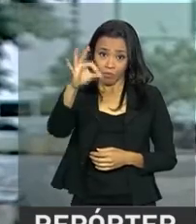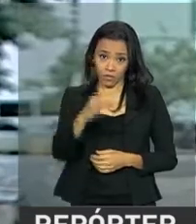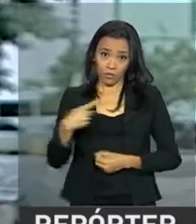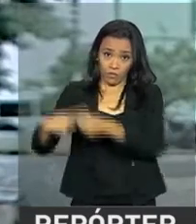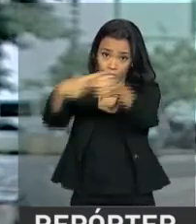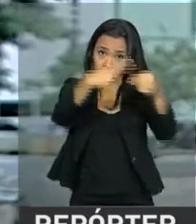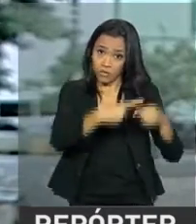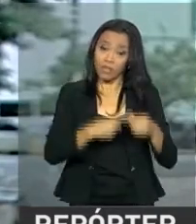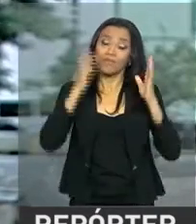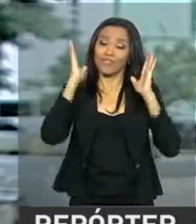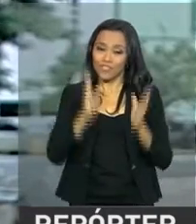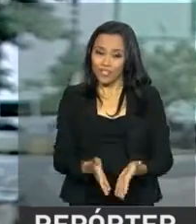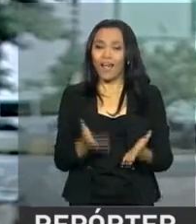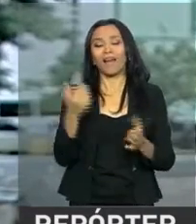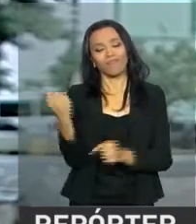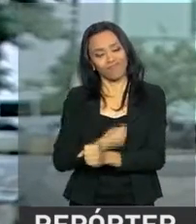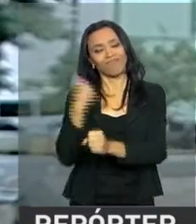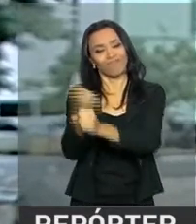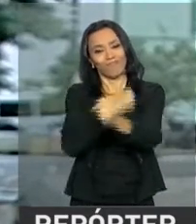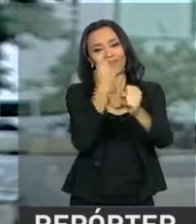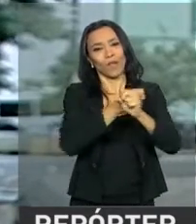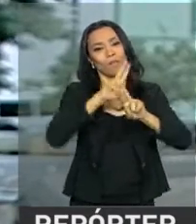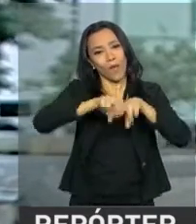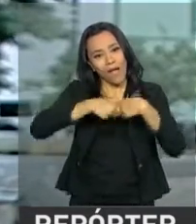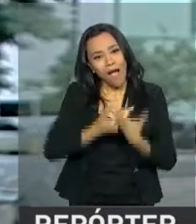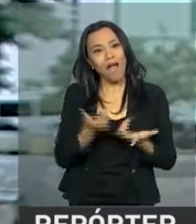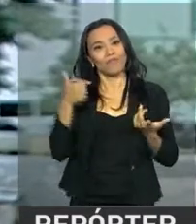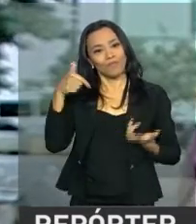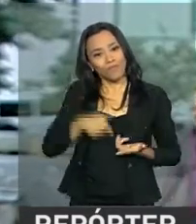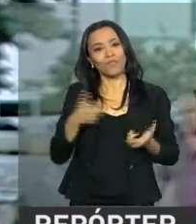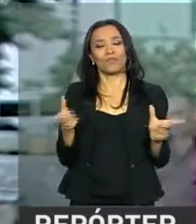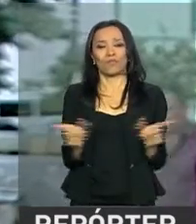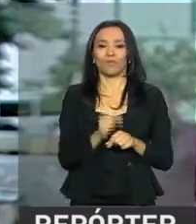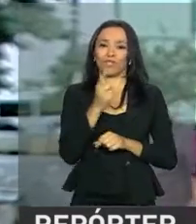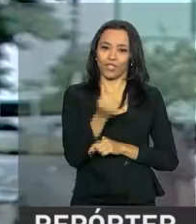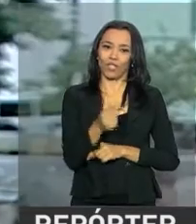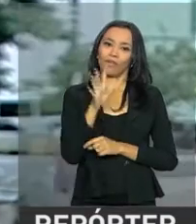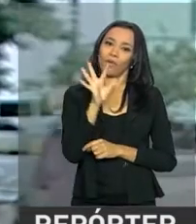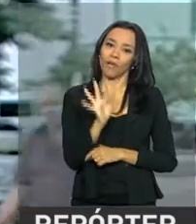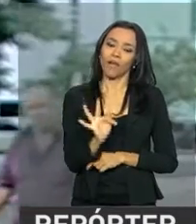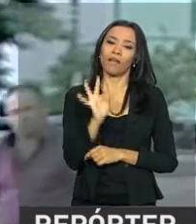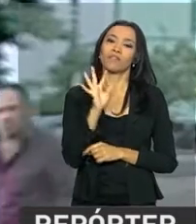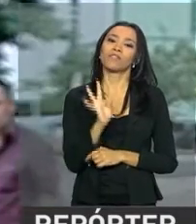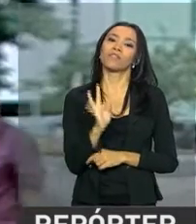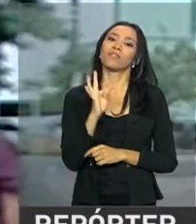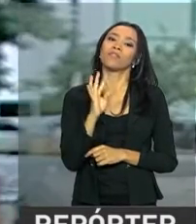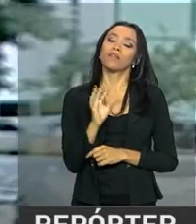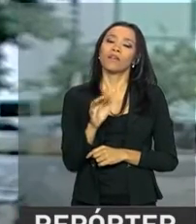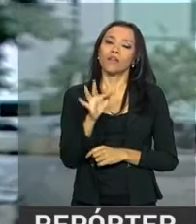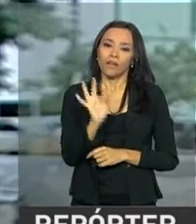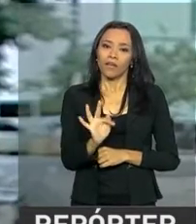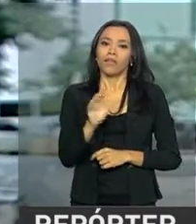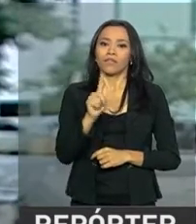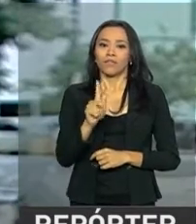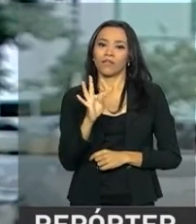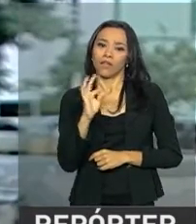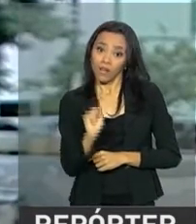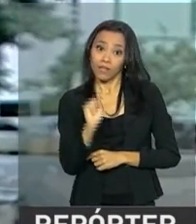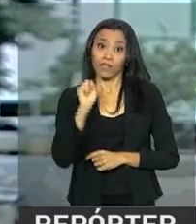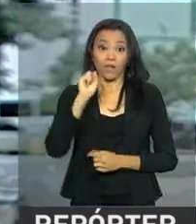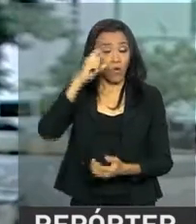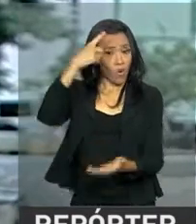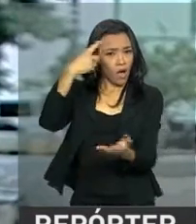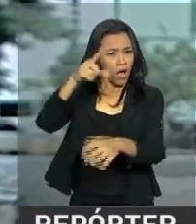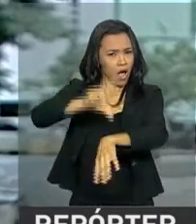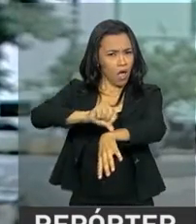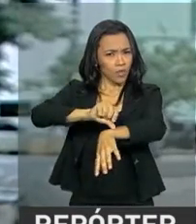brasileiros já tiveram obras financiadas com recursos do FGTS. A reunião do conselho está marcada para